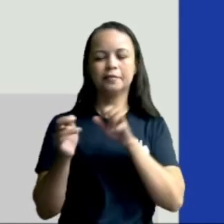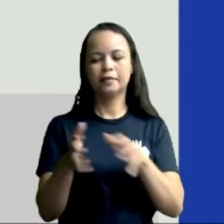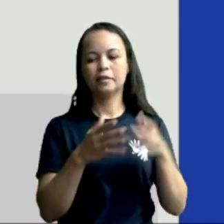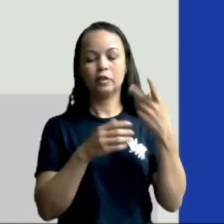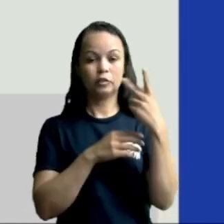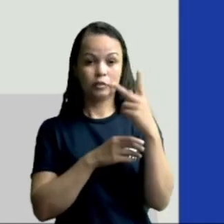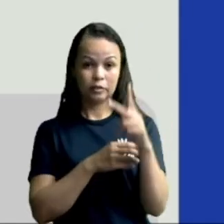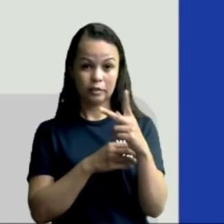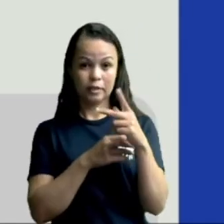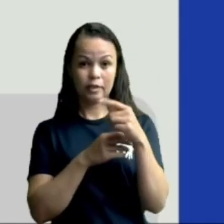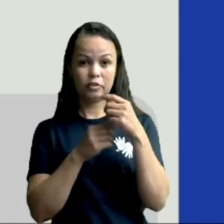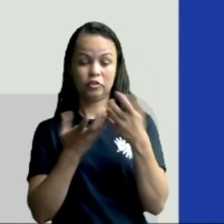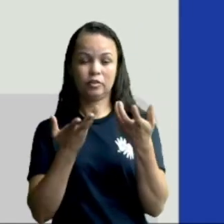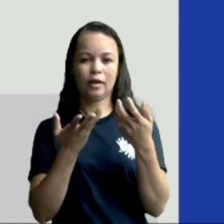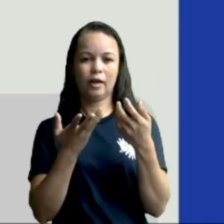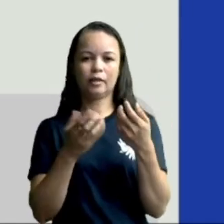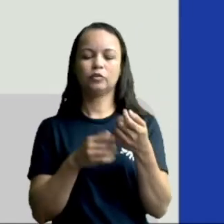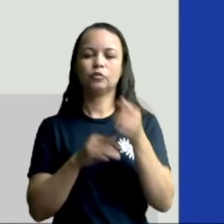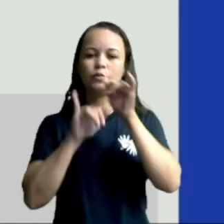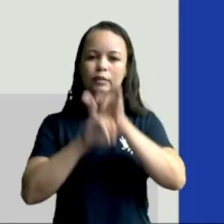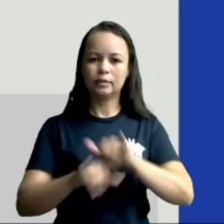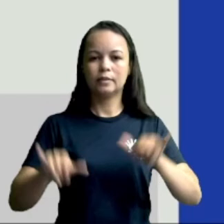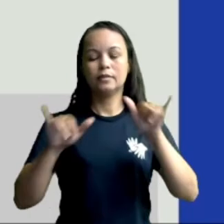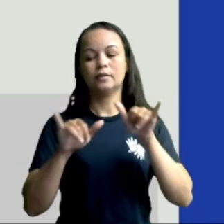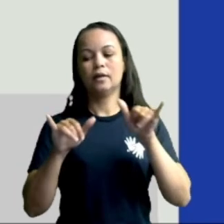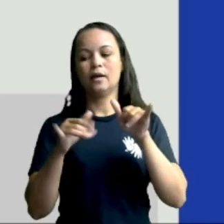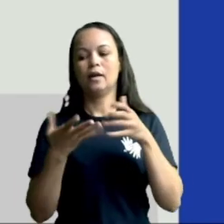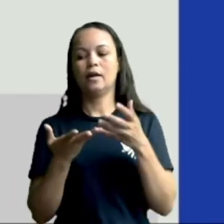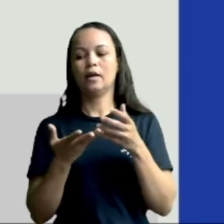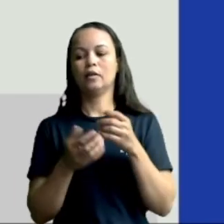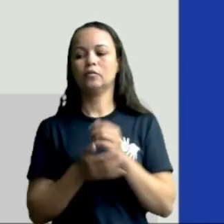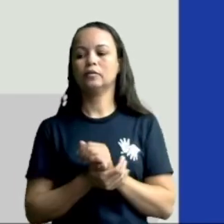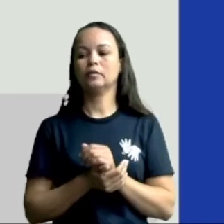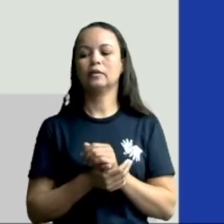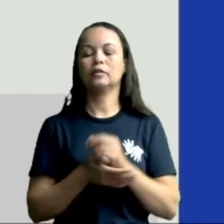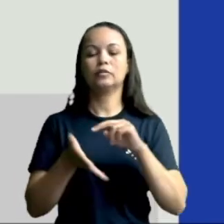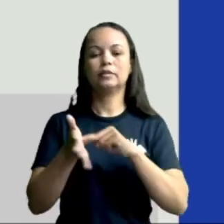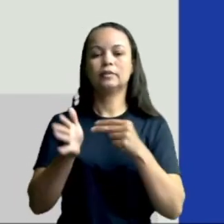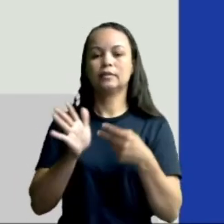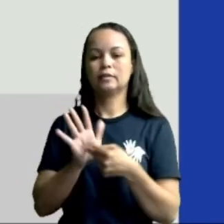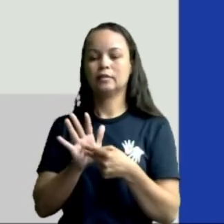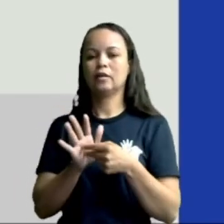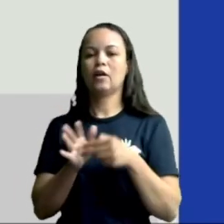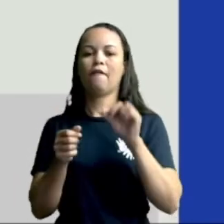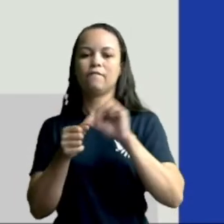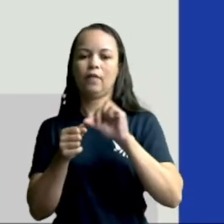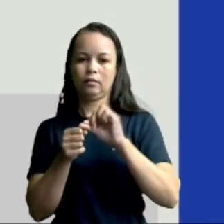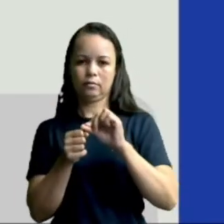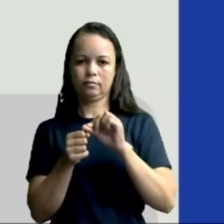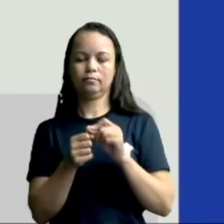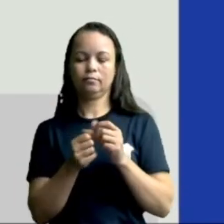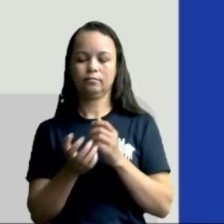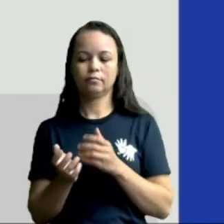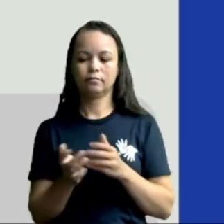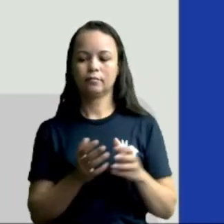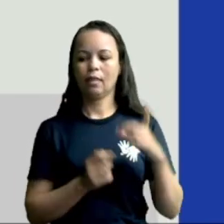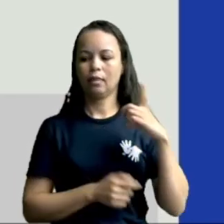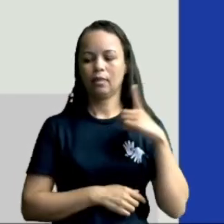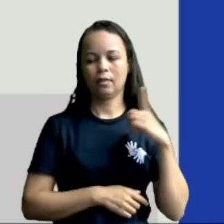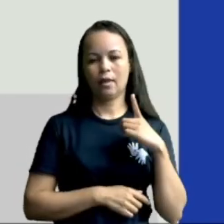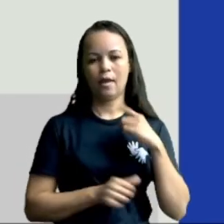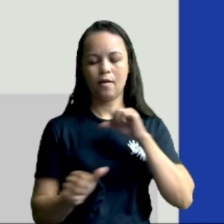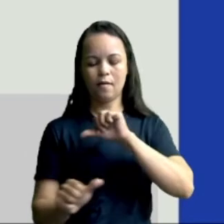verbos decir, que significa dizer, e do verbo hacer, que significa fazer, a gente tem